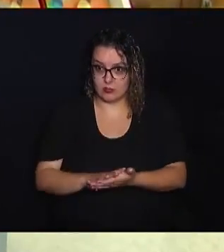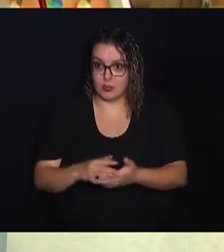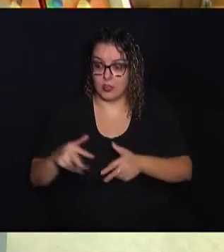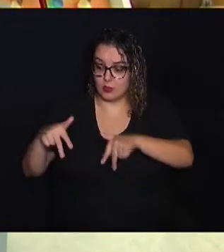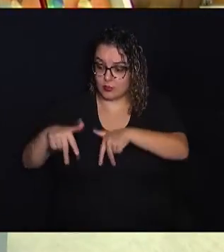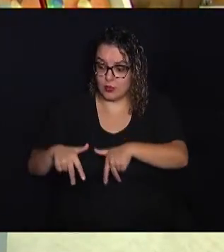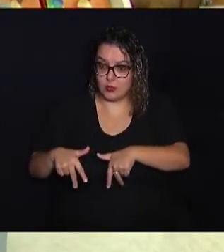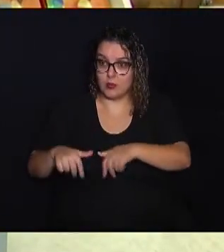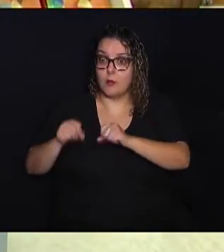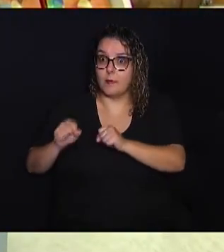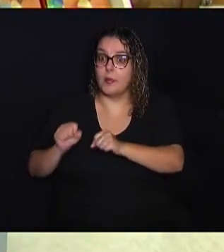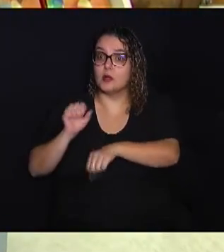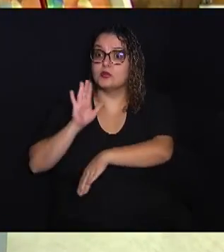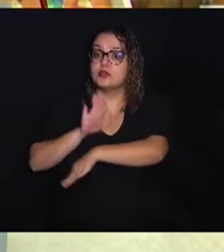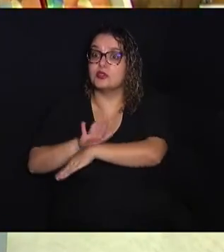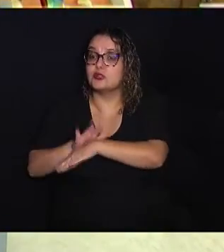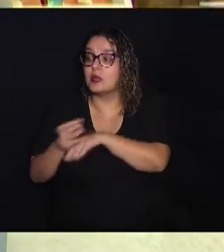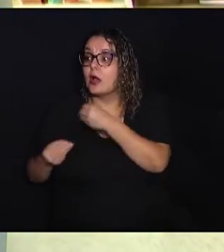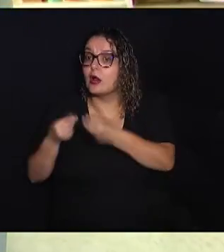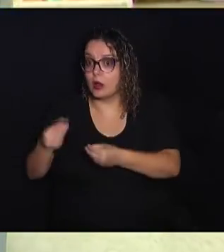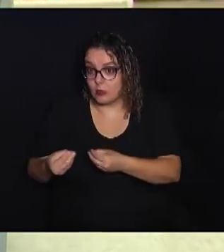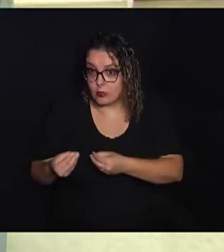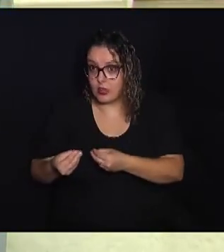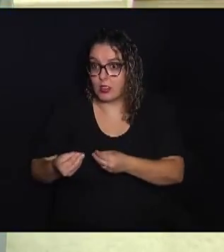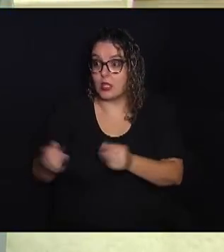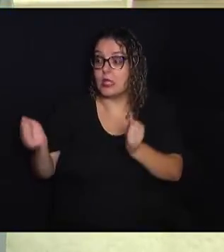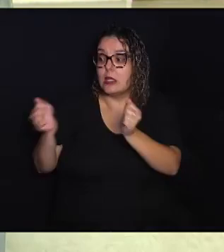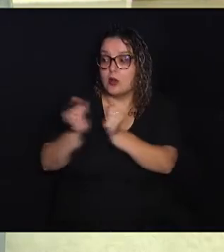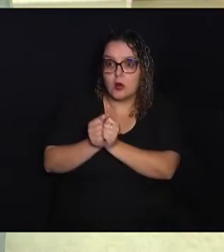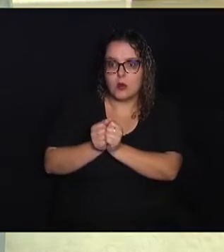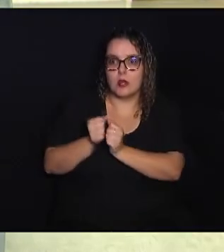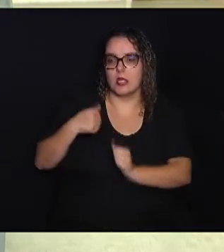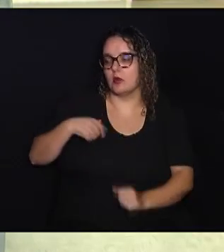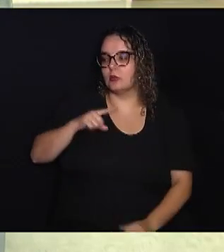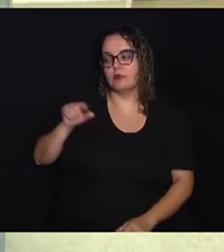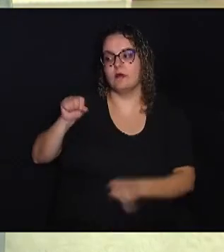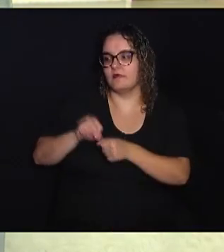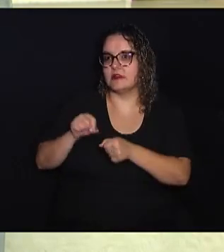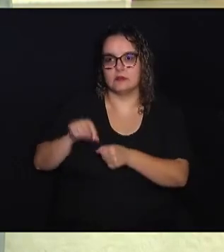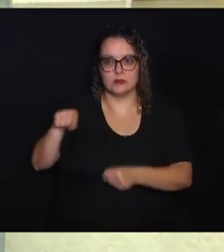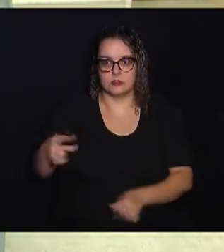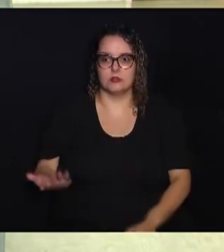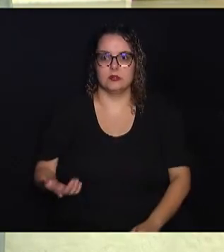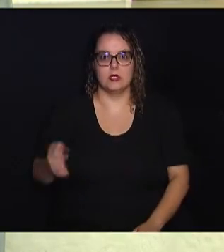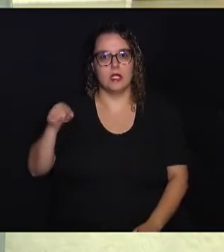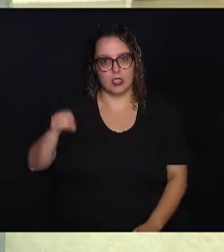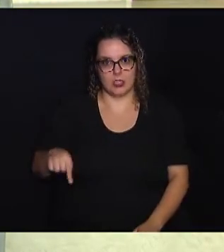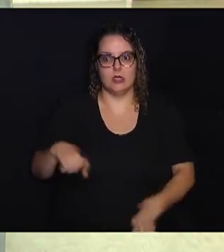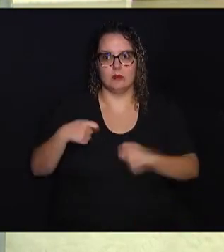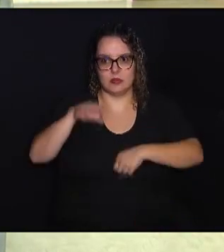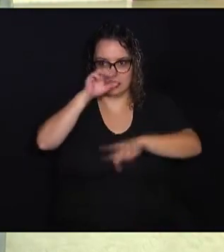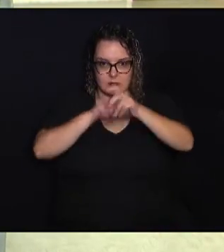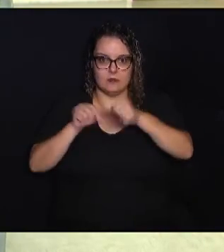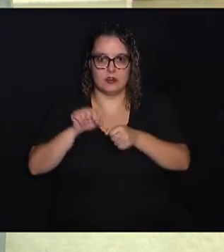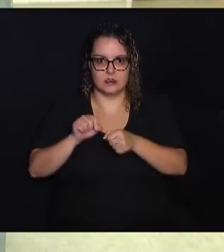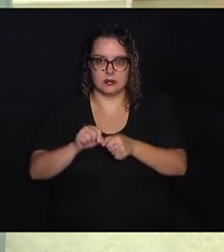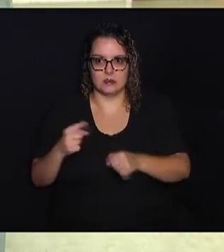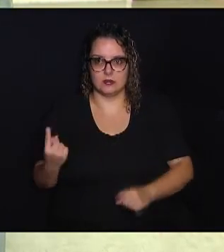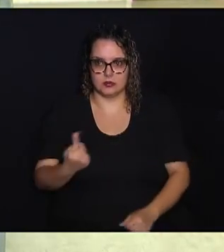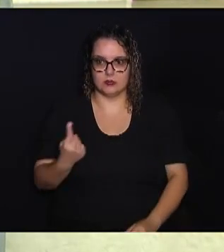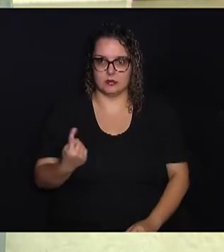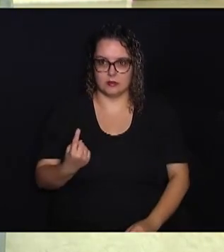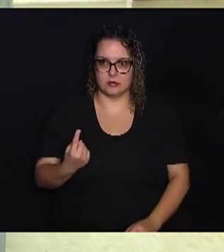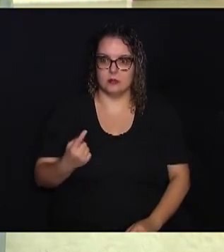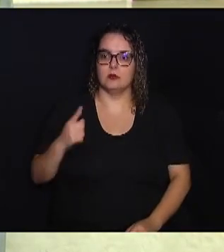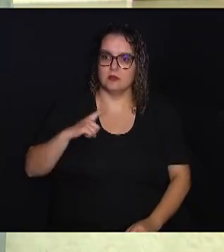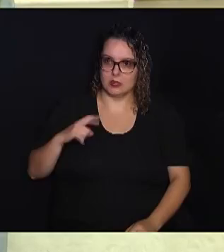Em que eu posso te ajudar? Estou aqui com você e não por você. Ele precisa aprender a fazer sozinho. Mas tem